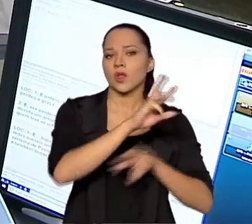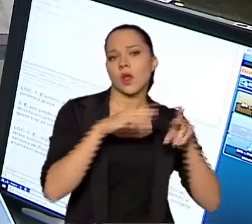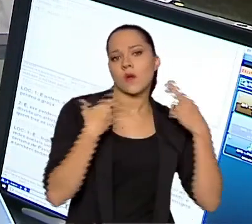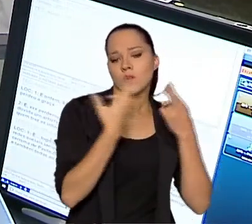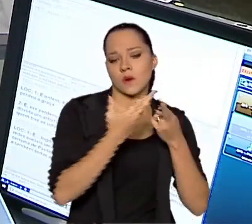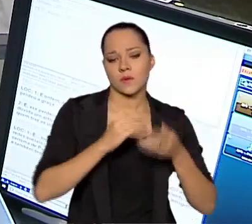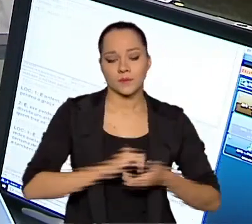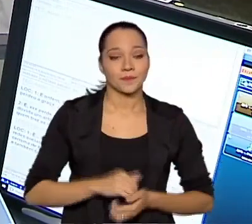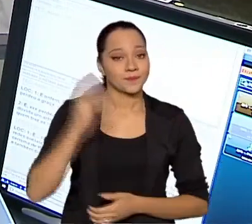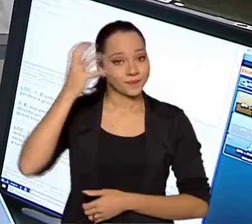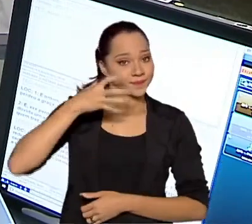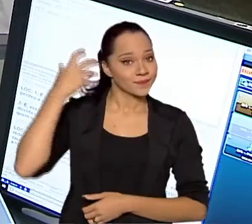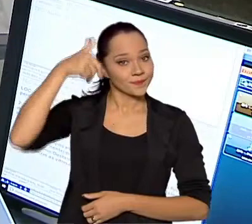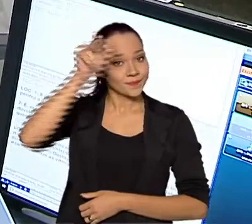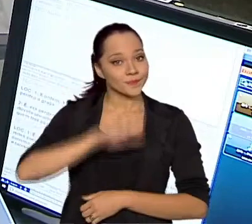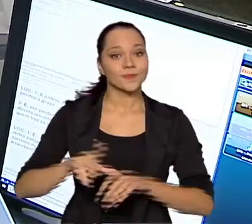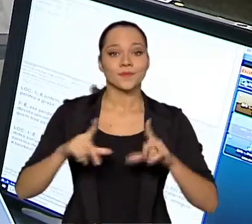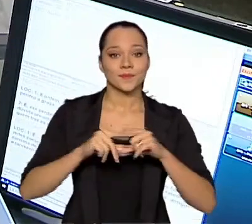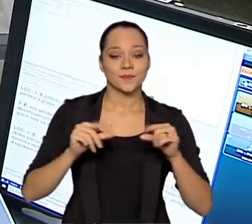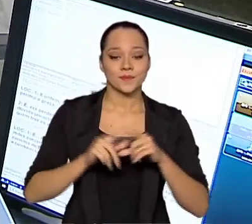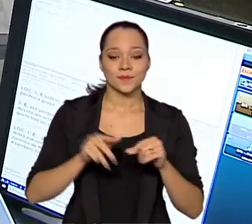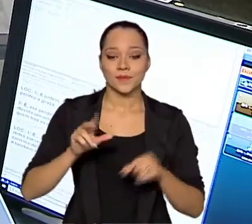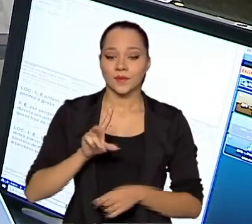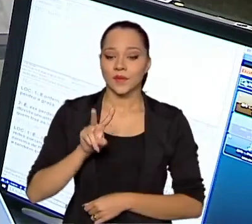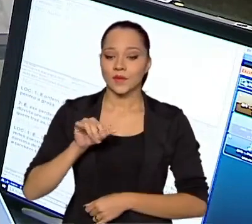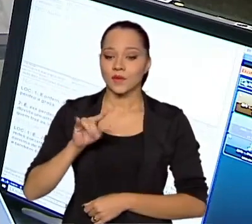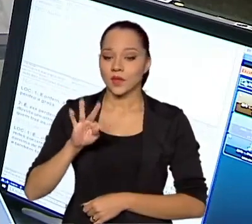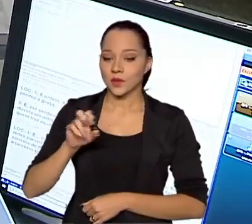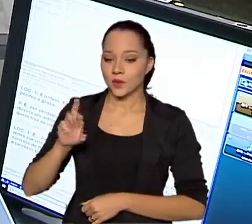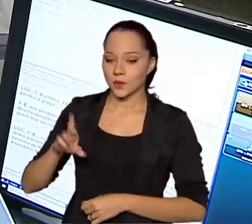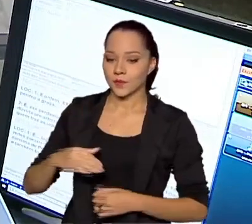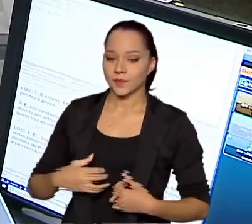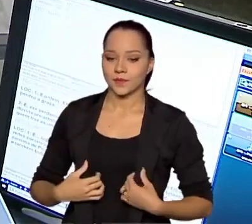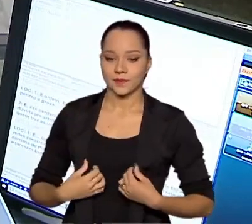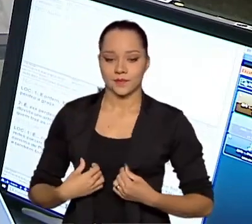reunião. Da Rádio Nacional em Brasília, Vitor Ribeiro.